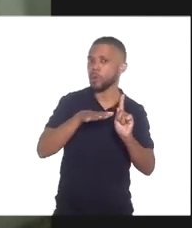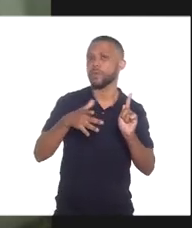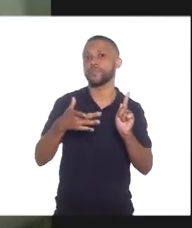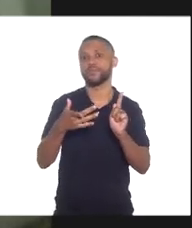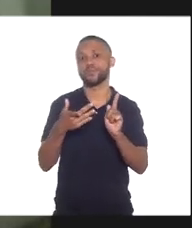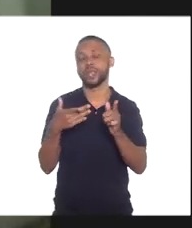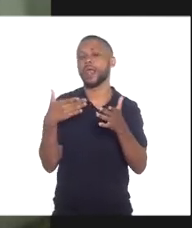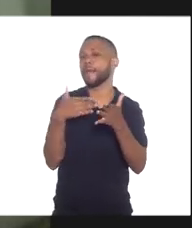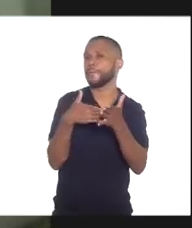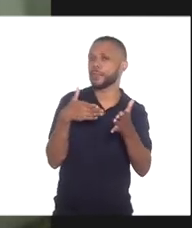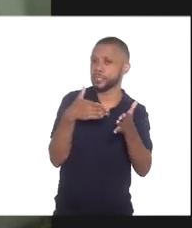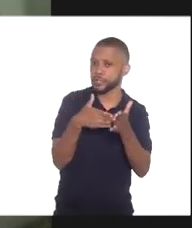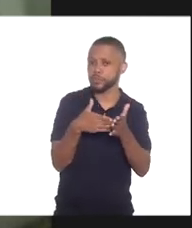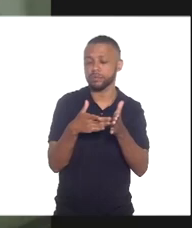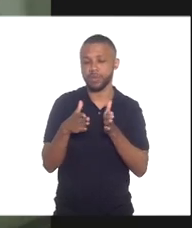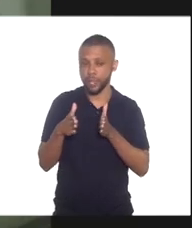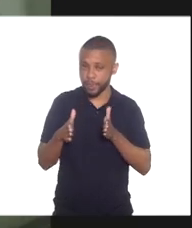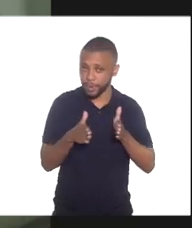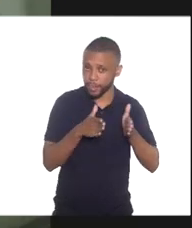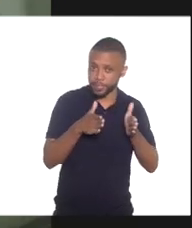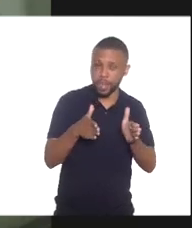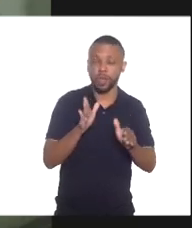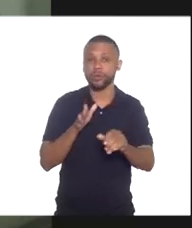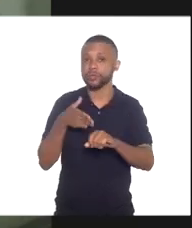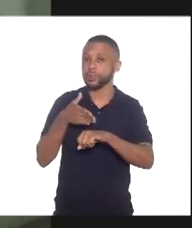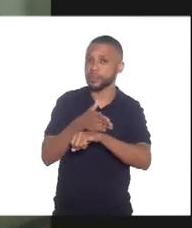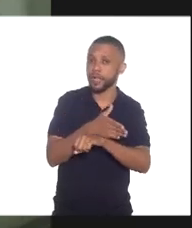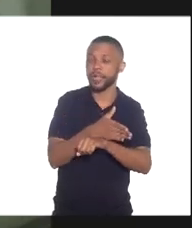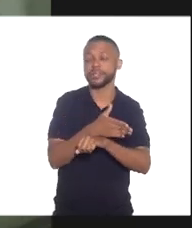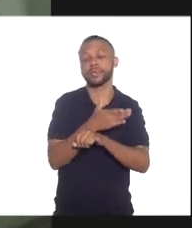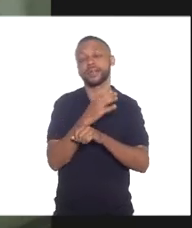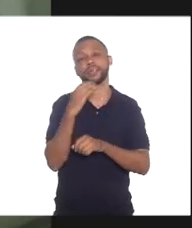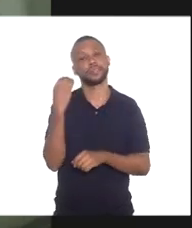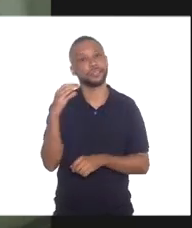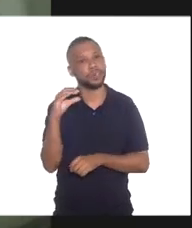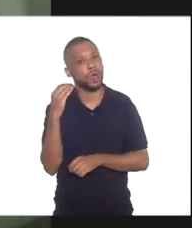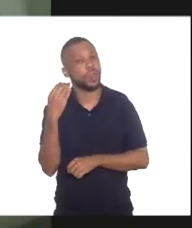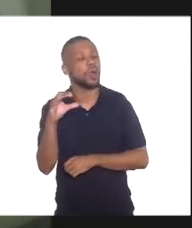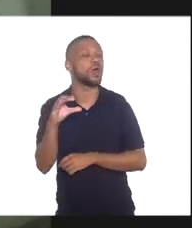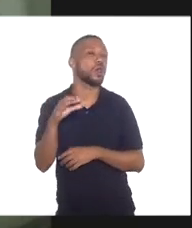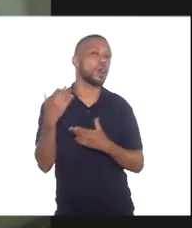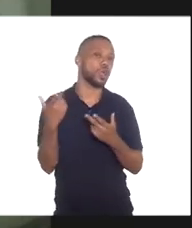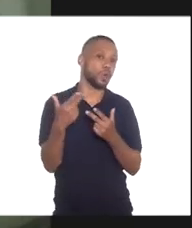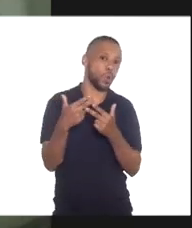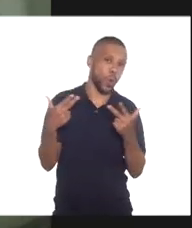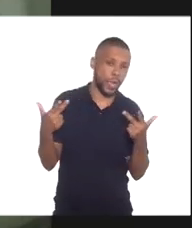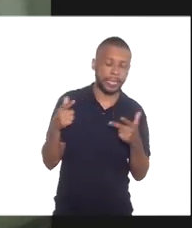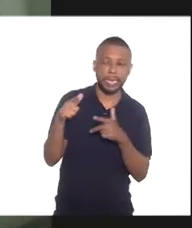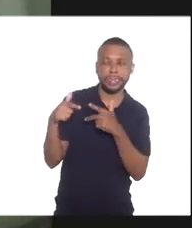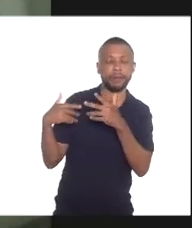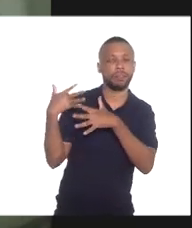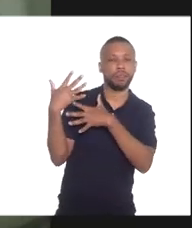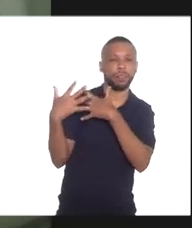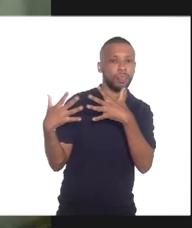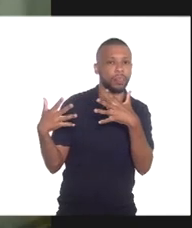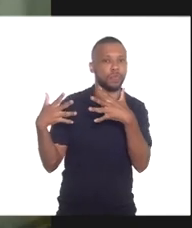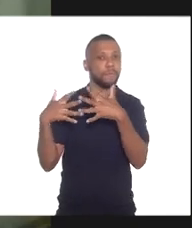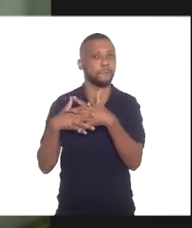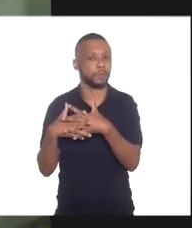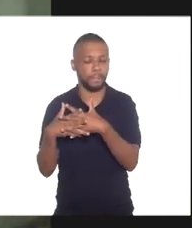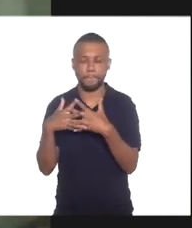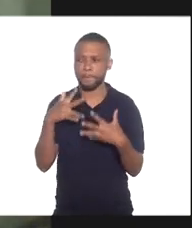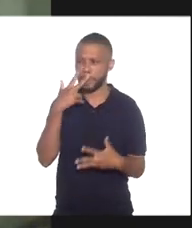aquele canal de entrada de Niterói, né, a passagem dos barcos, ali está virando um grande cemitério